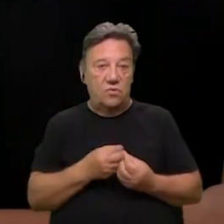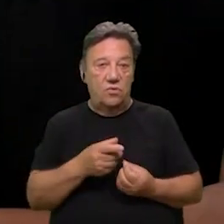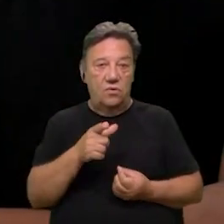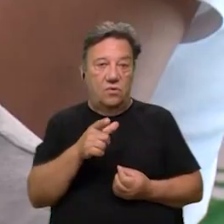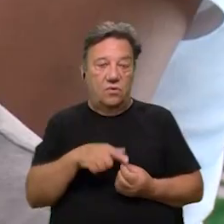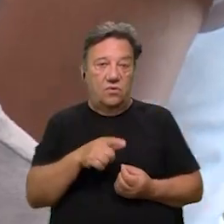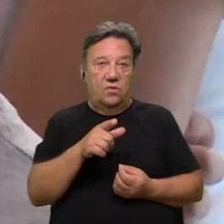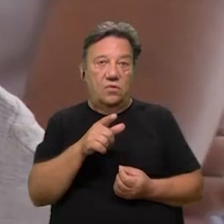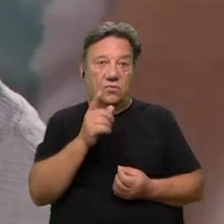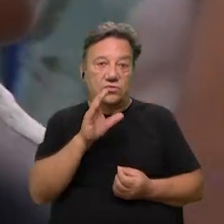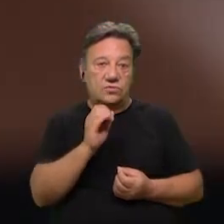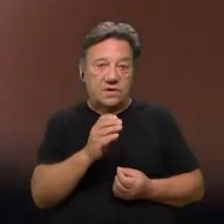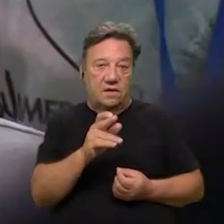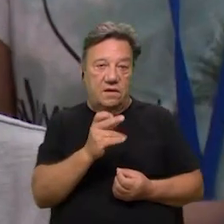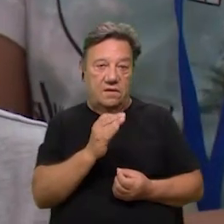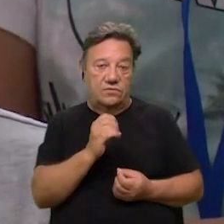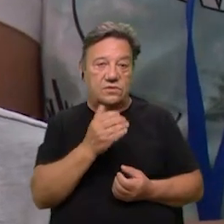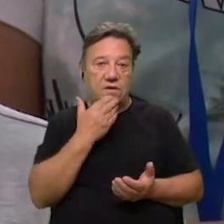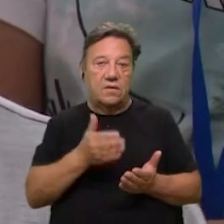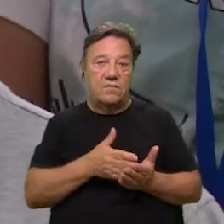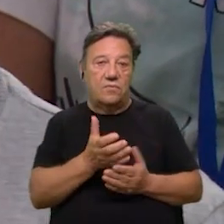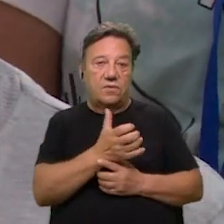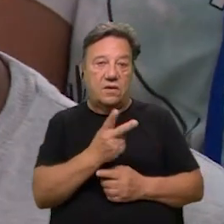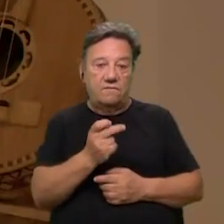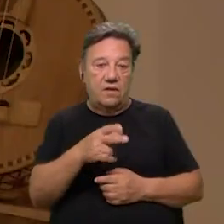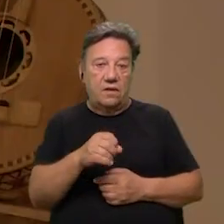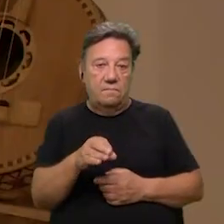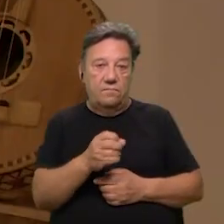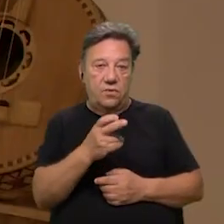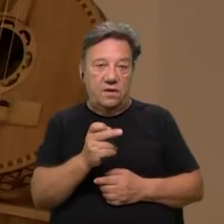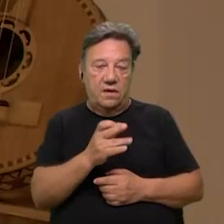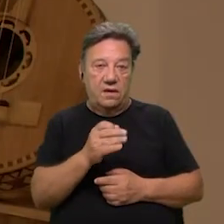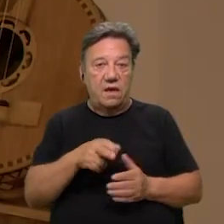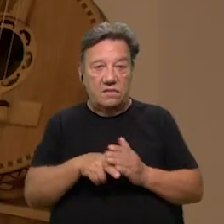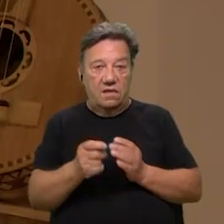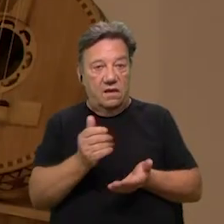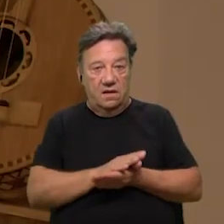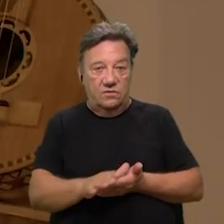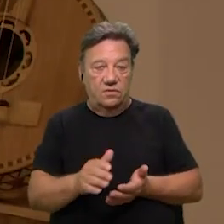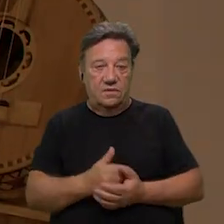luthier José Cardoso na Biblioteca de Vila Pouca da Guiar. A entrada é gratuita